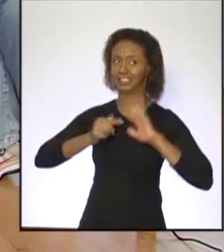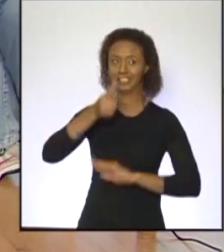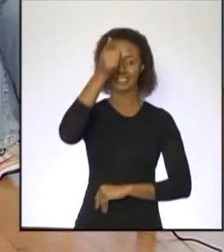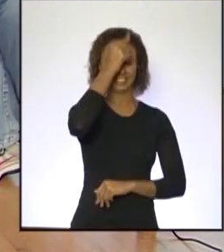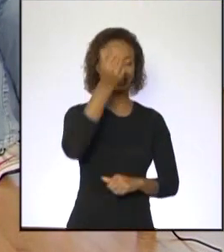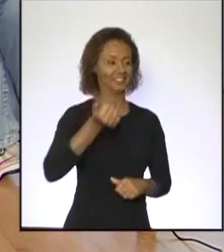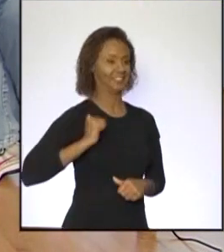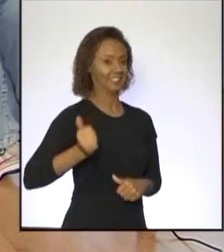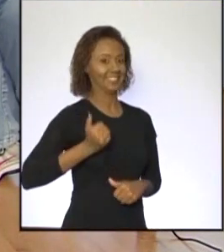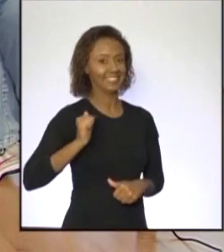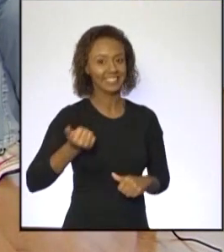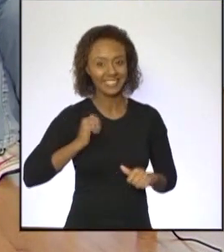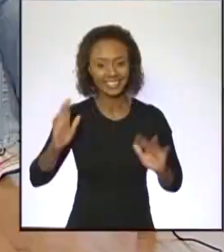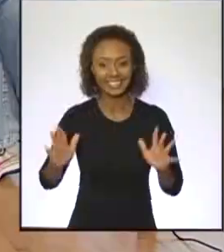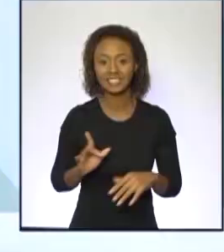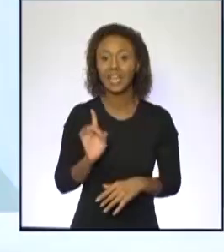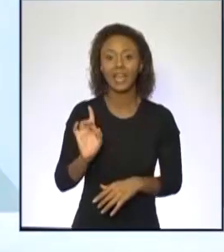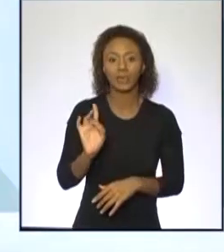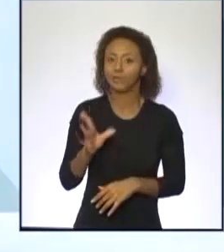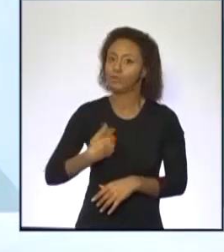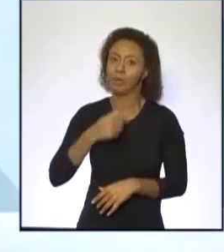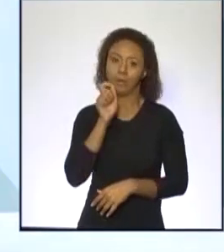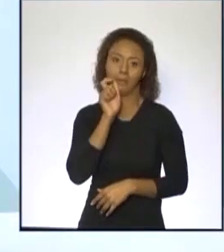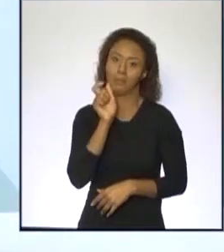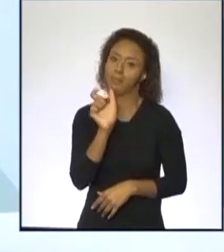só coloquei as palavras, não treinei, não.